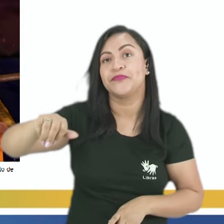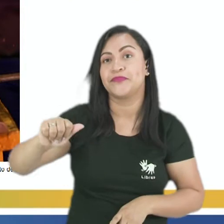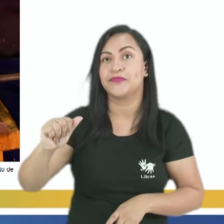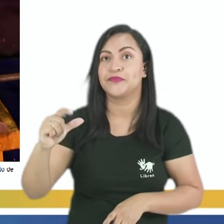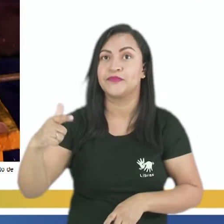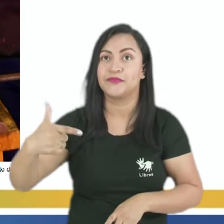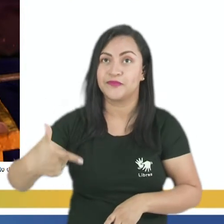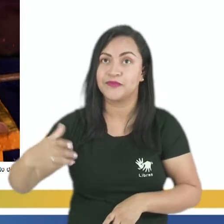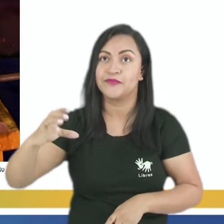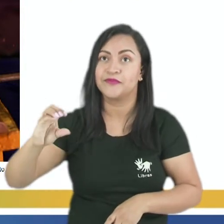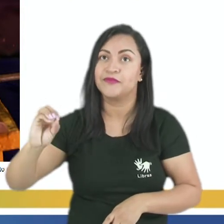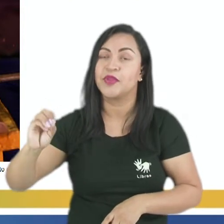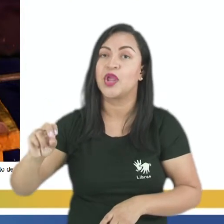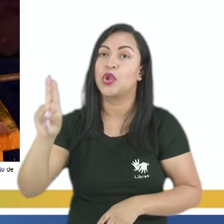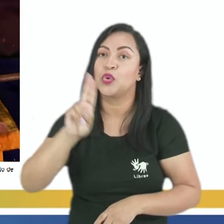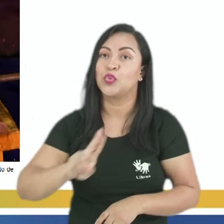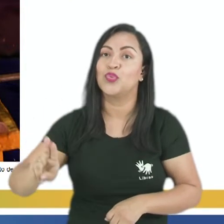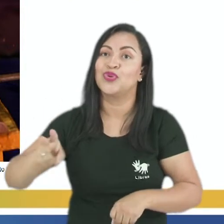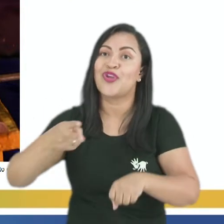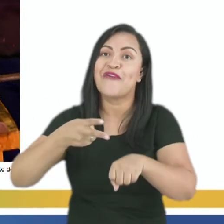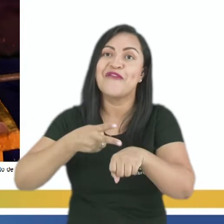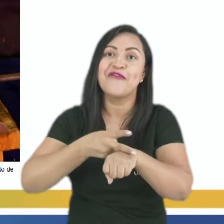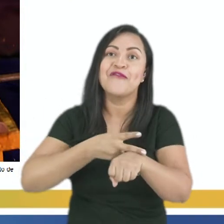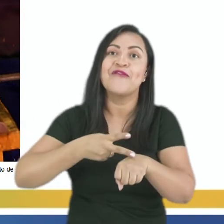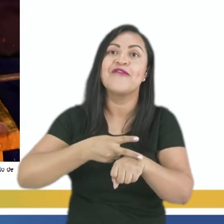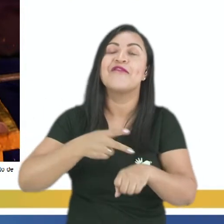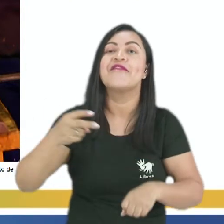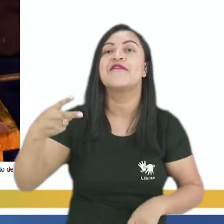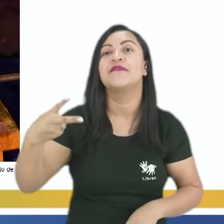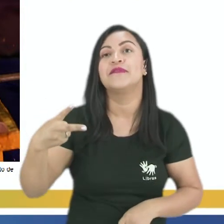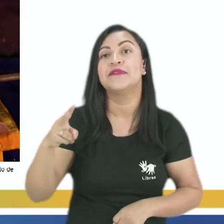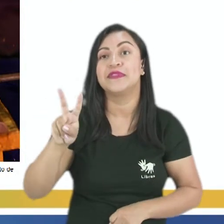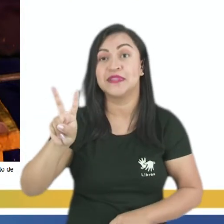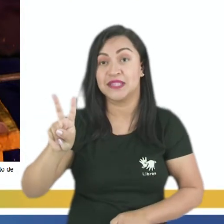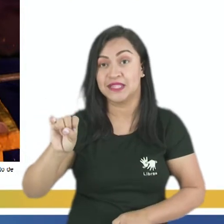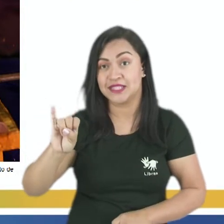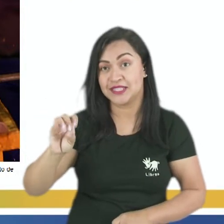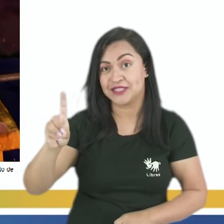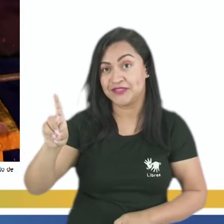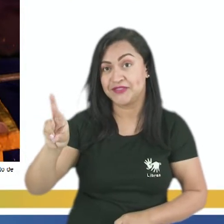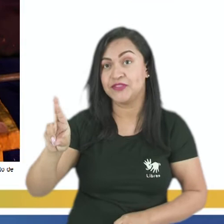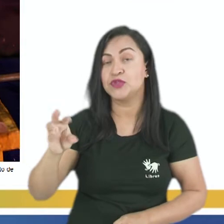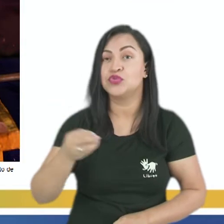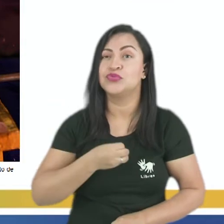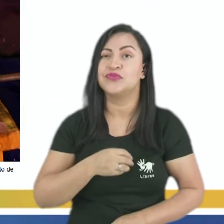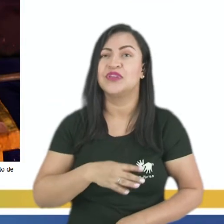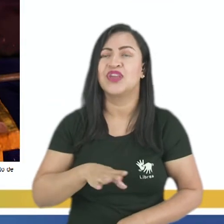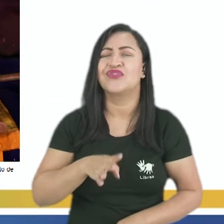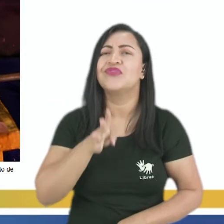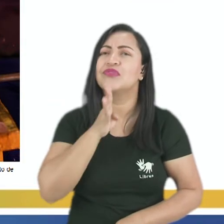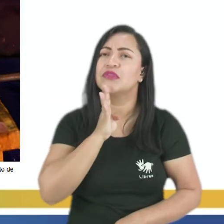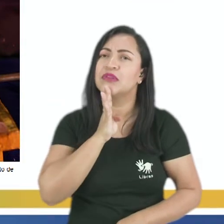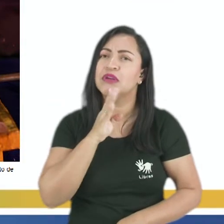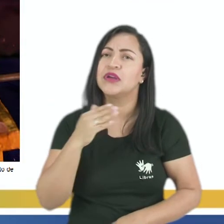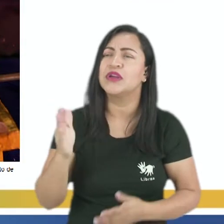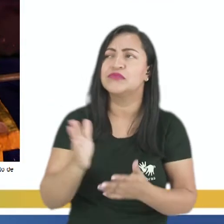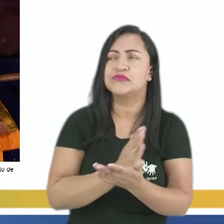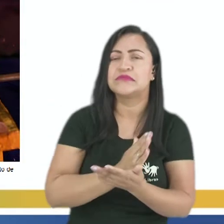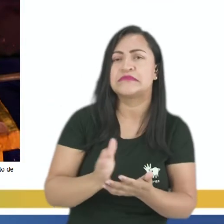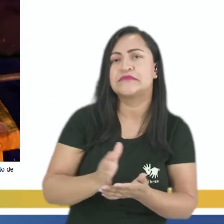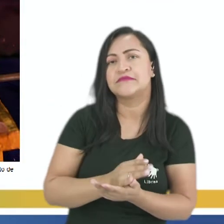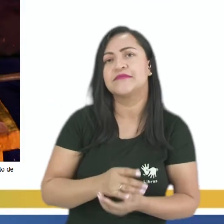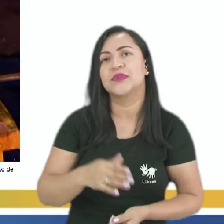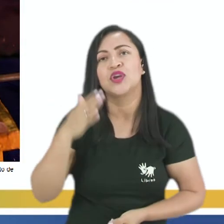fabricação do vidro, tá? Então, são exemplos de sais que nós temos, que nós já ouvimos falar ou já tivemos contato com algum produto